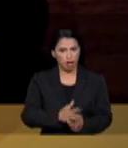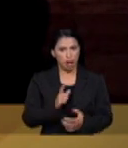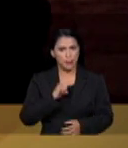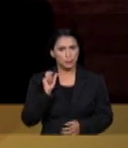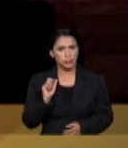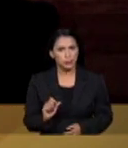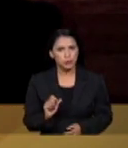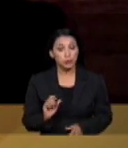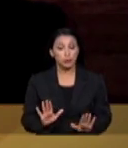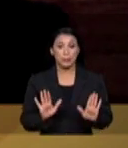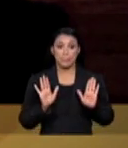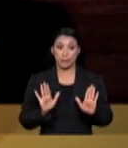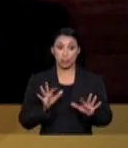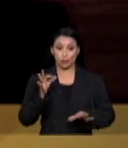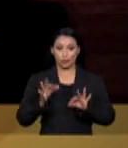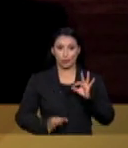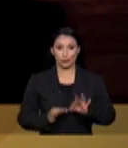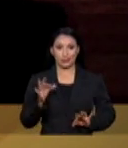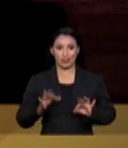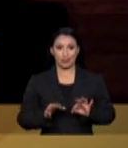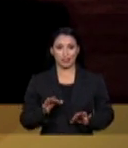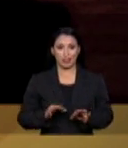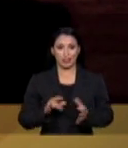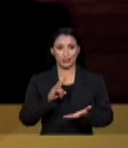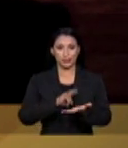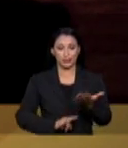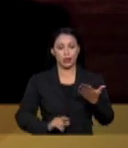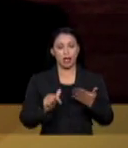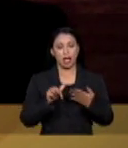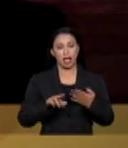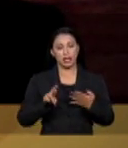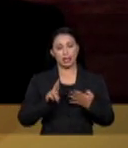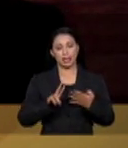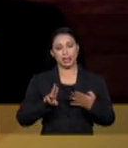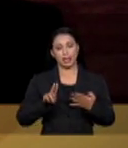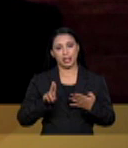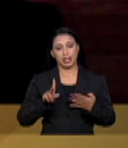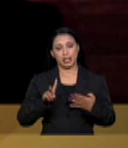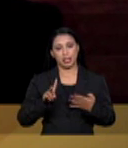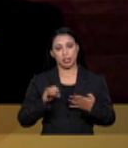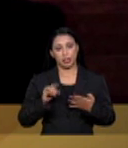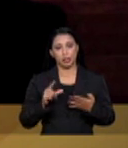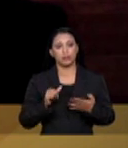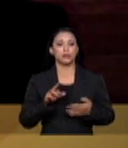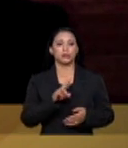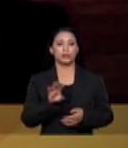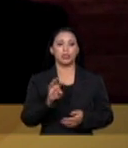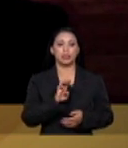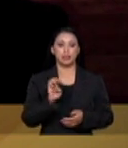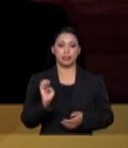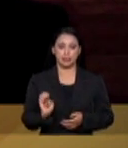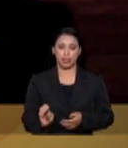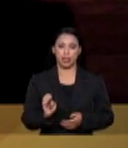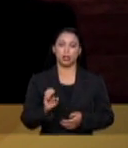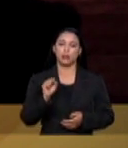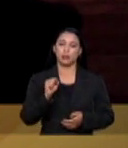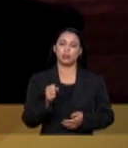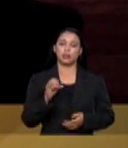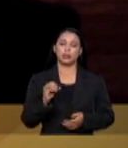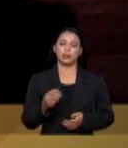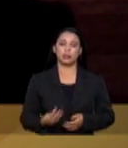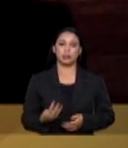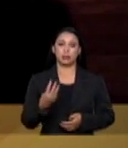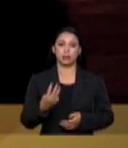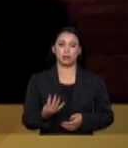no julgamento do agravo impede do recurso ordinário 803 462